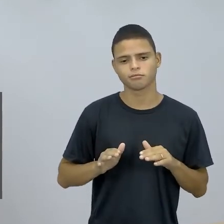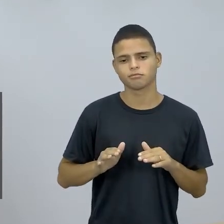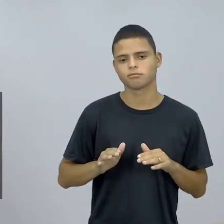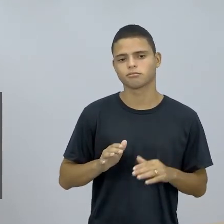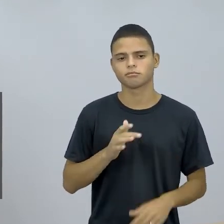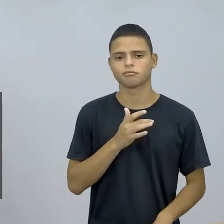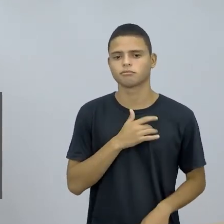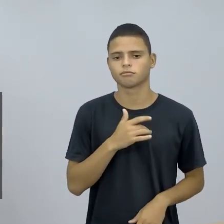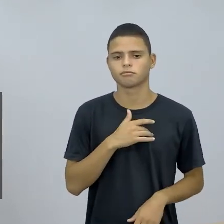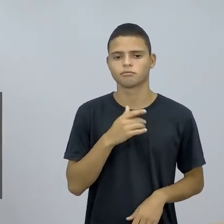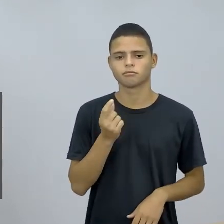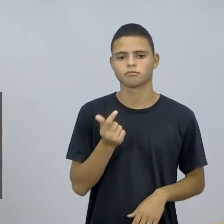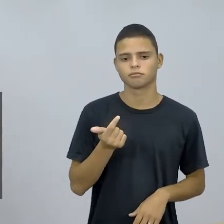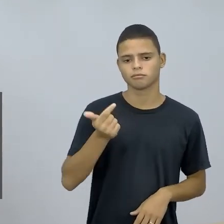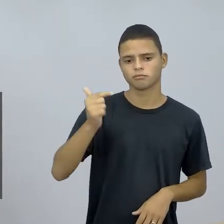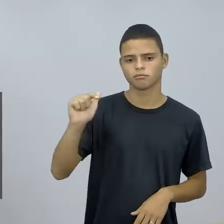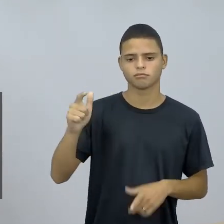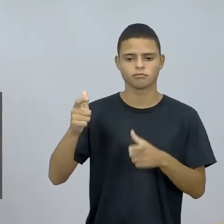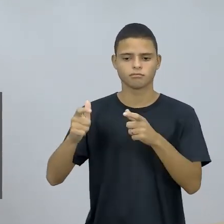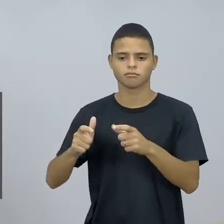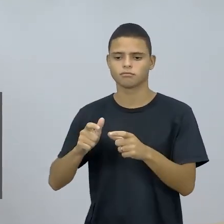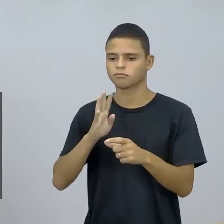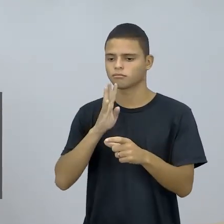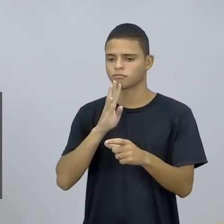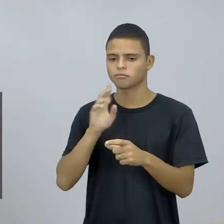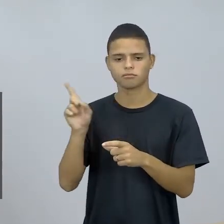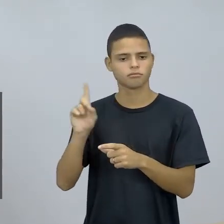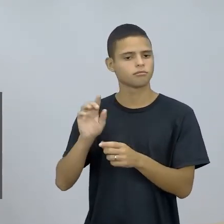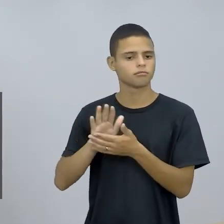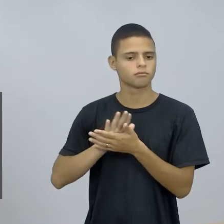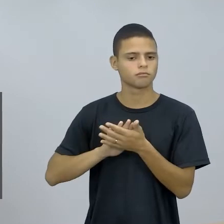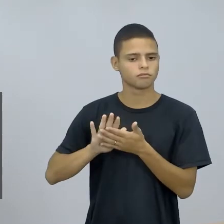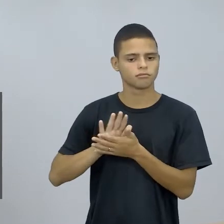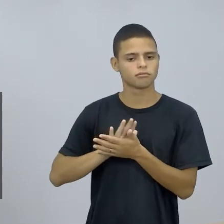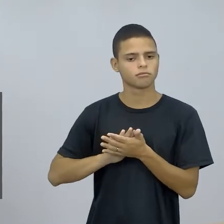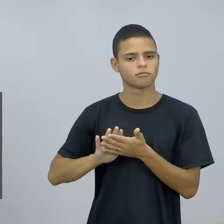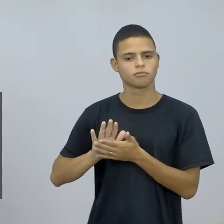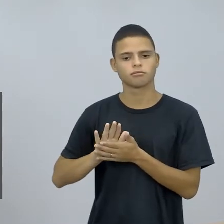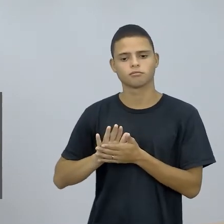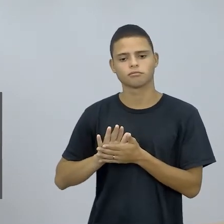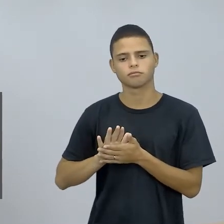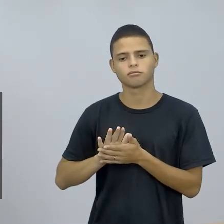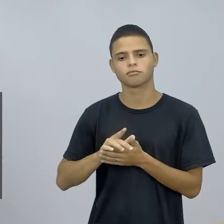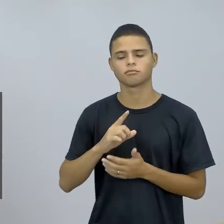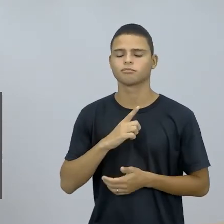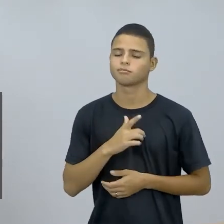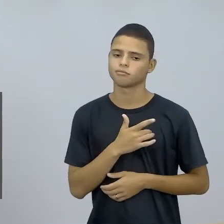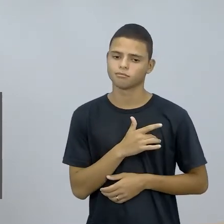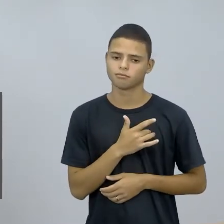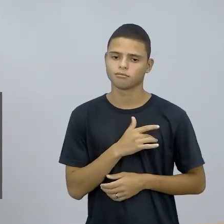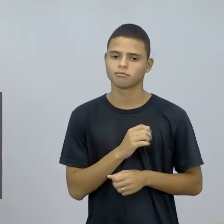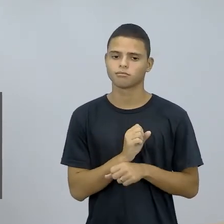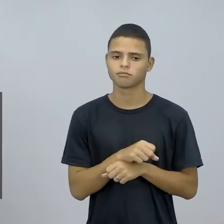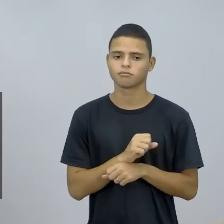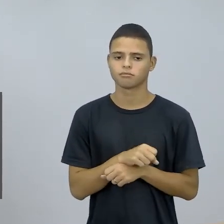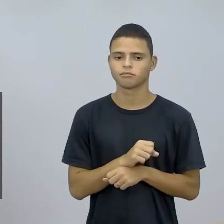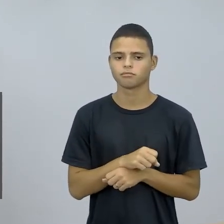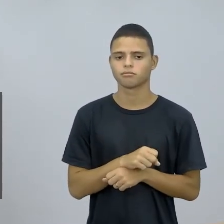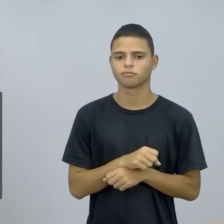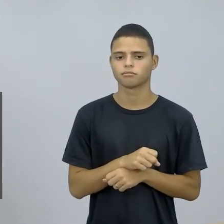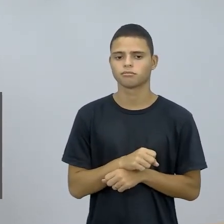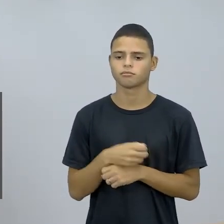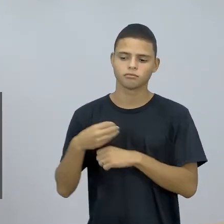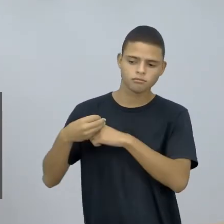vou para outros lugares que eu não conheço. Que você não conhece. Aí sim, eu indo para outros lugares que eu não conheço, eu ligo para o lugar, eu